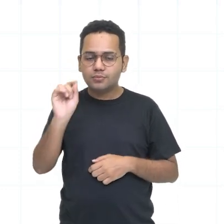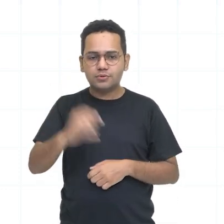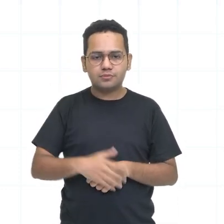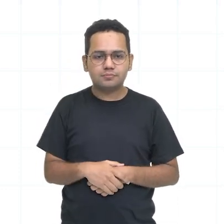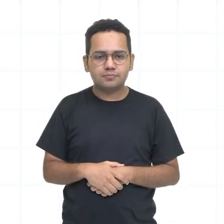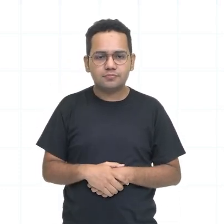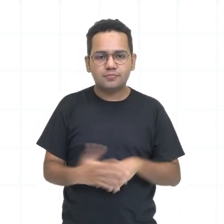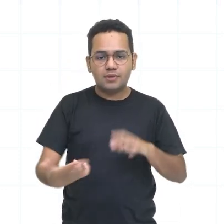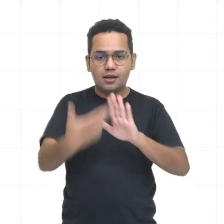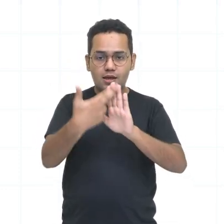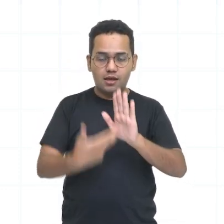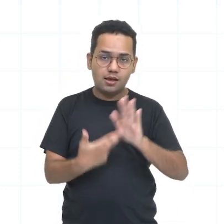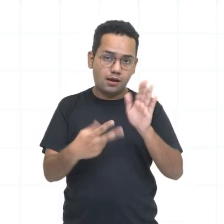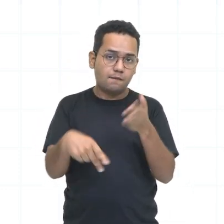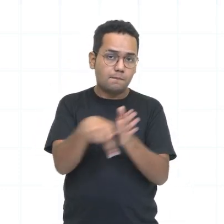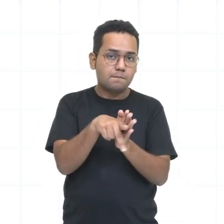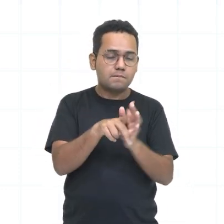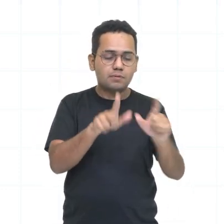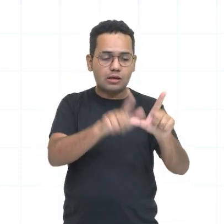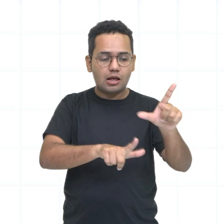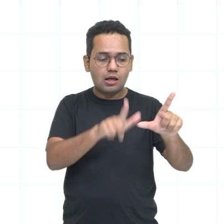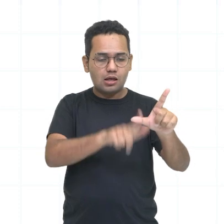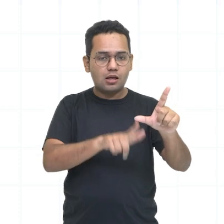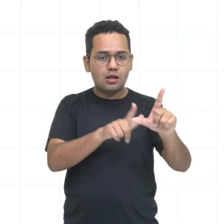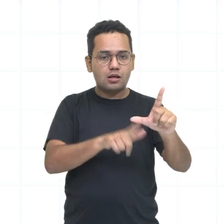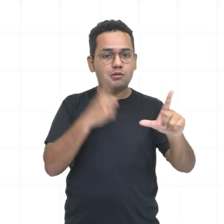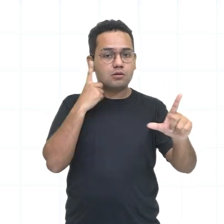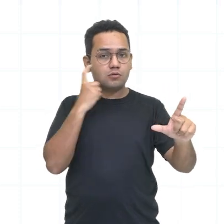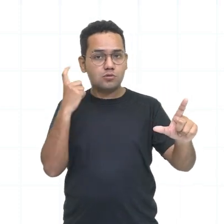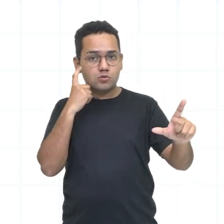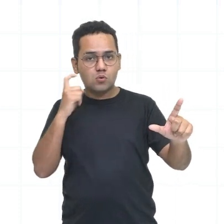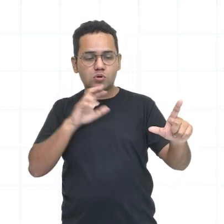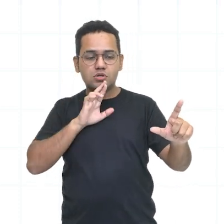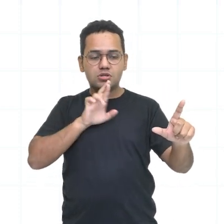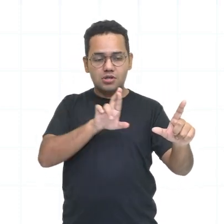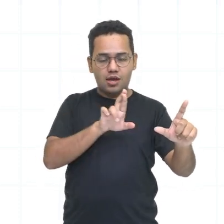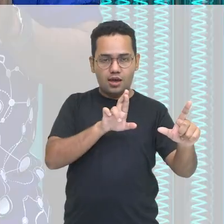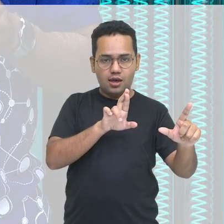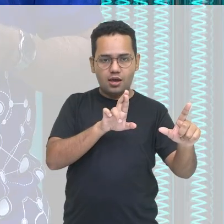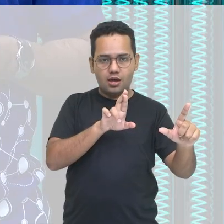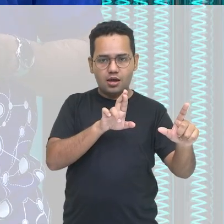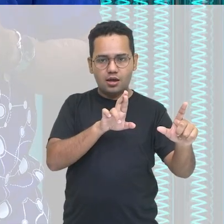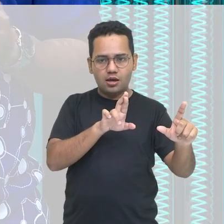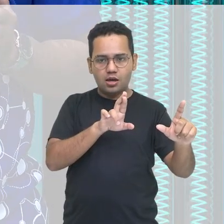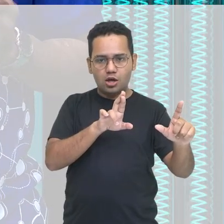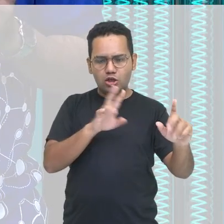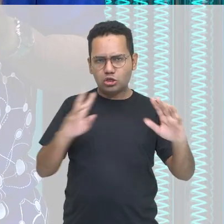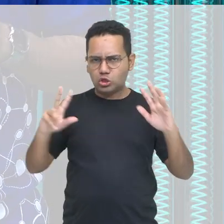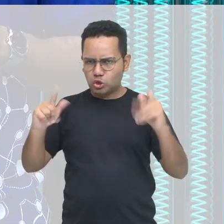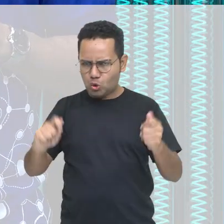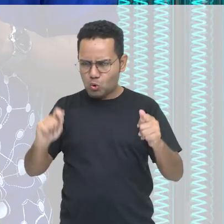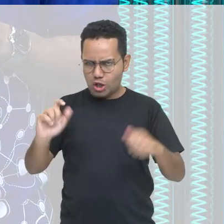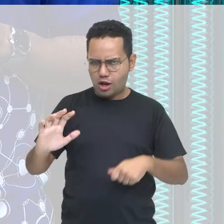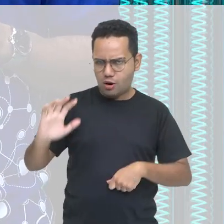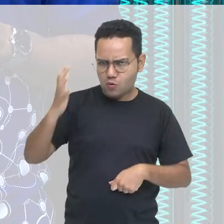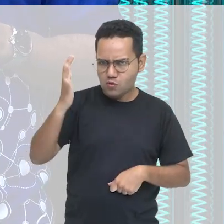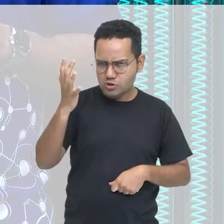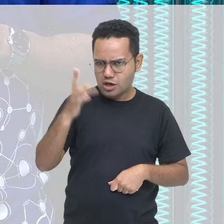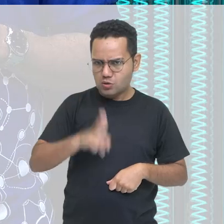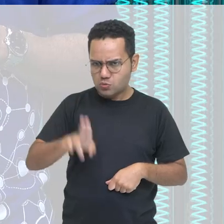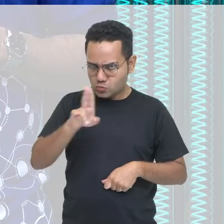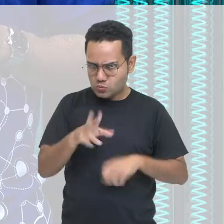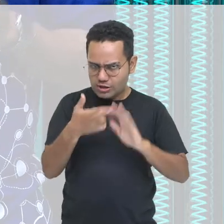palavras iniciando com H tem som de R, elas nem sempre funcionam, tá? E eu vou mostrar para vocês agora. Olha só,